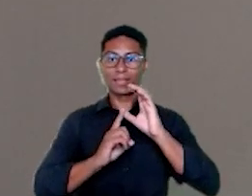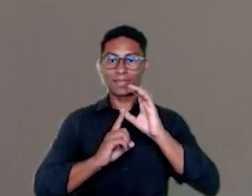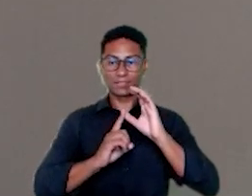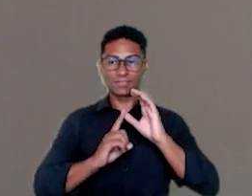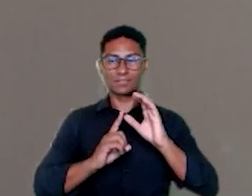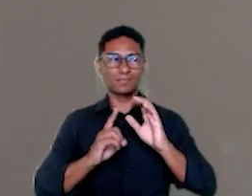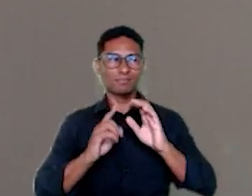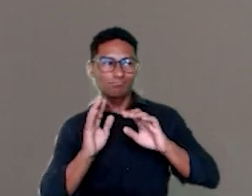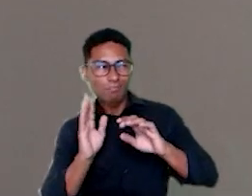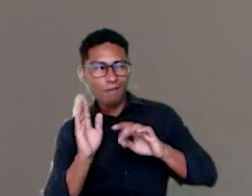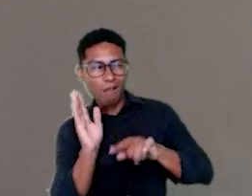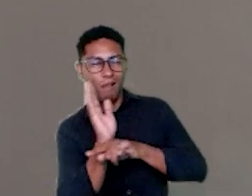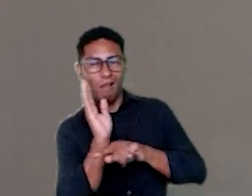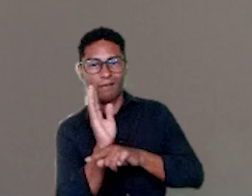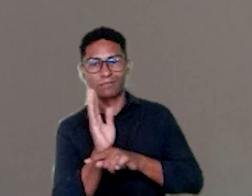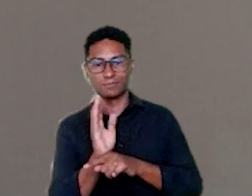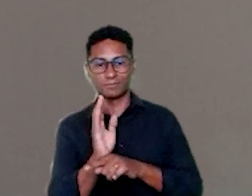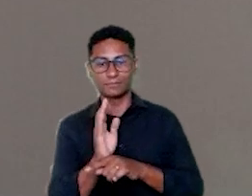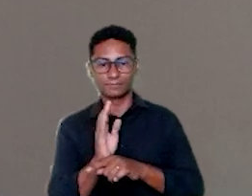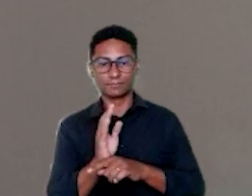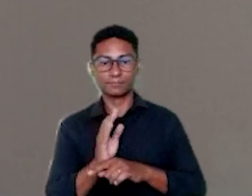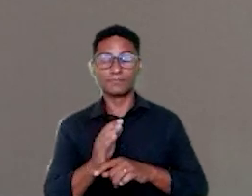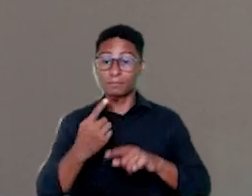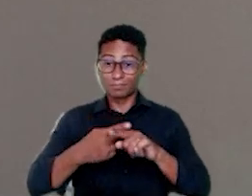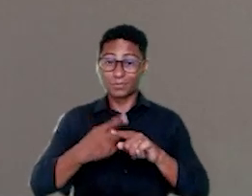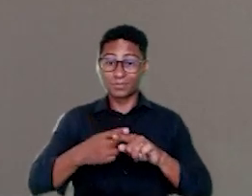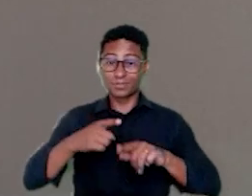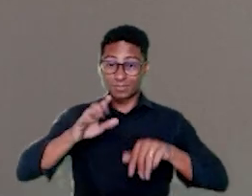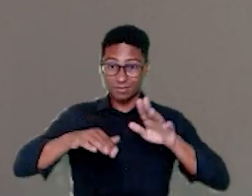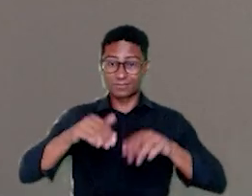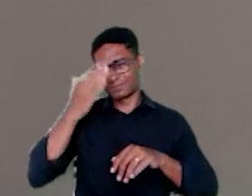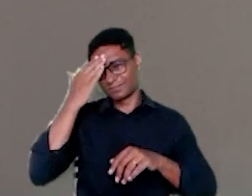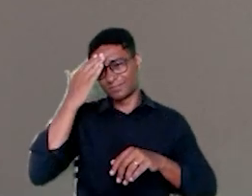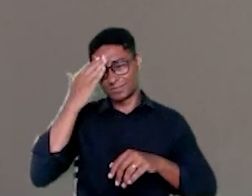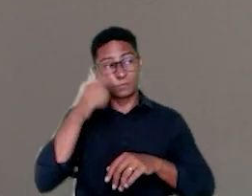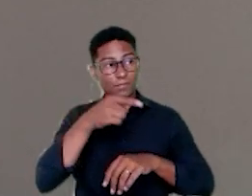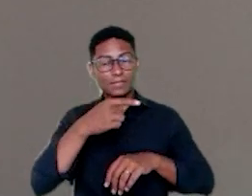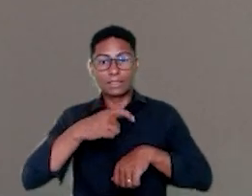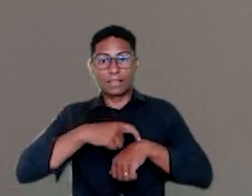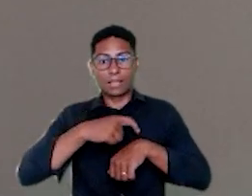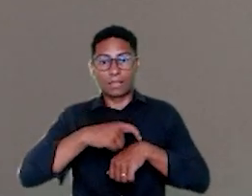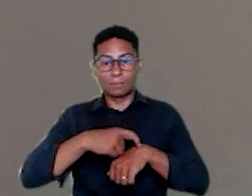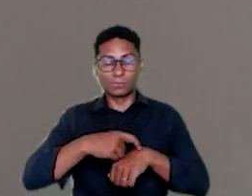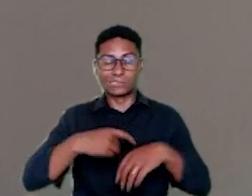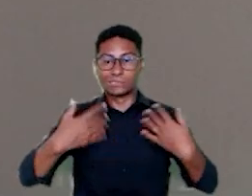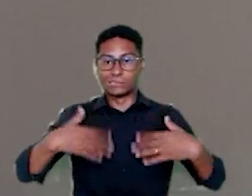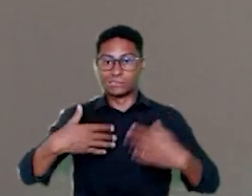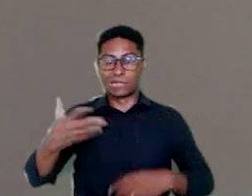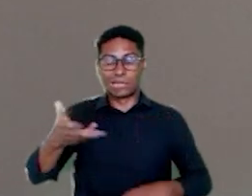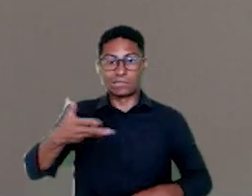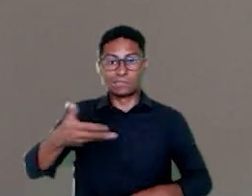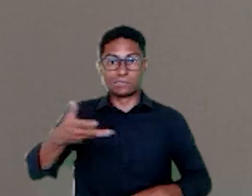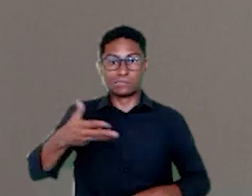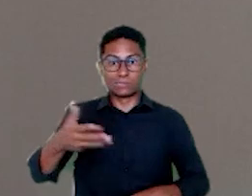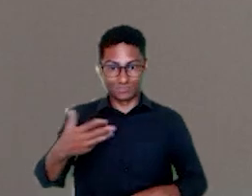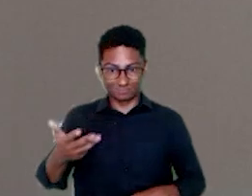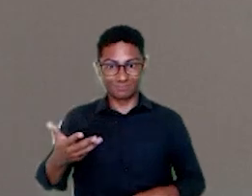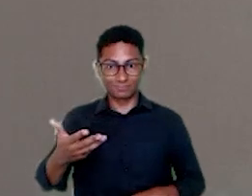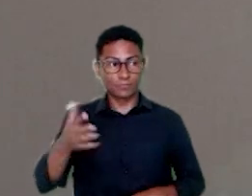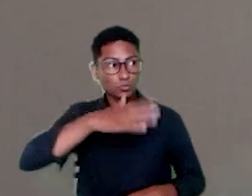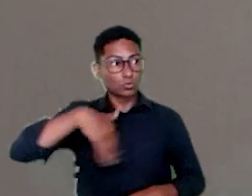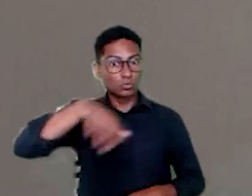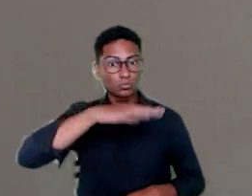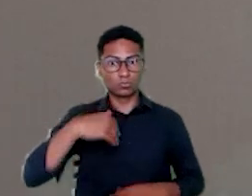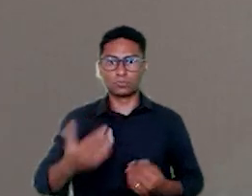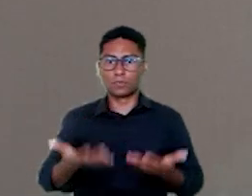a gente estar preparado para a correria, estar preparado para, né, o momento ali de todo mundo quer